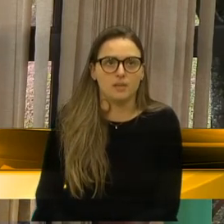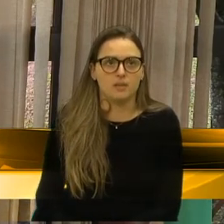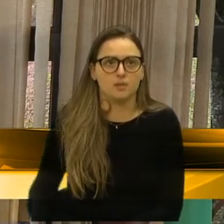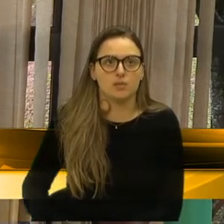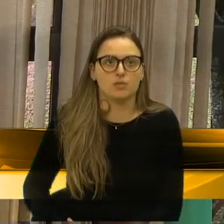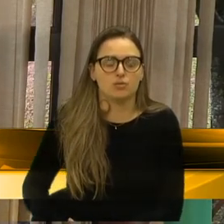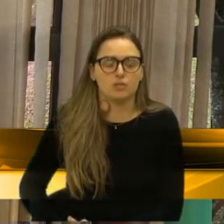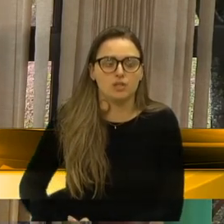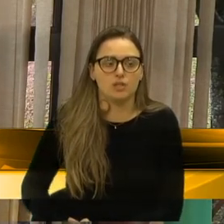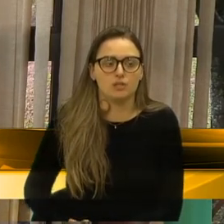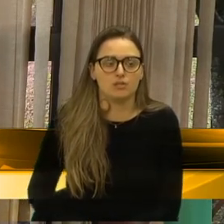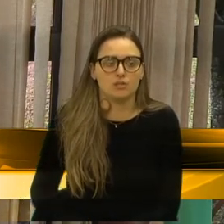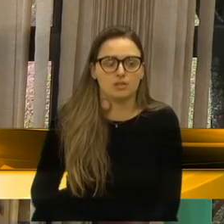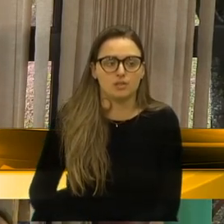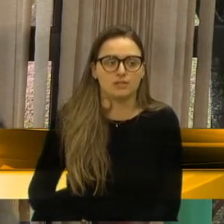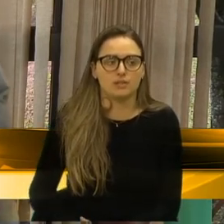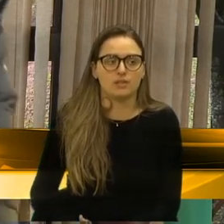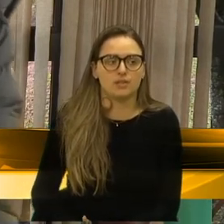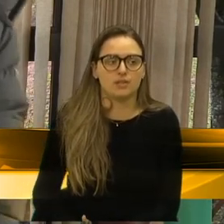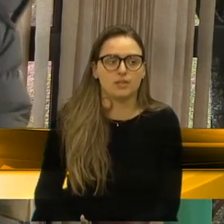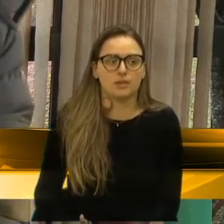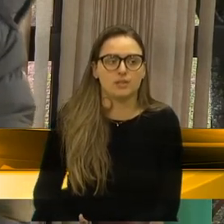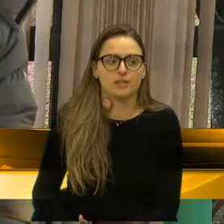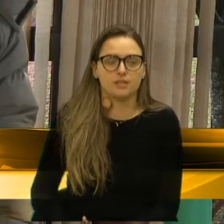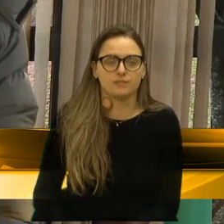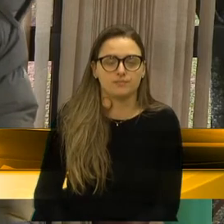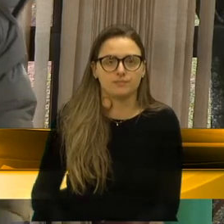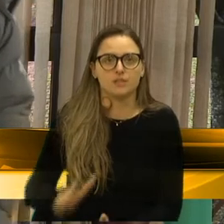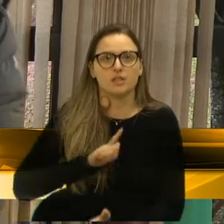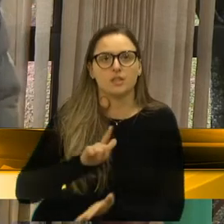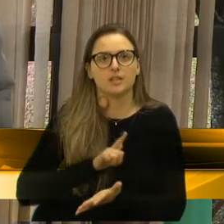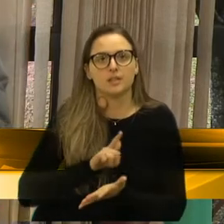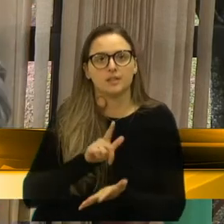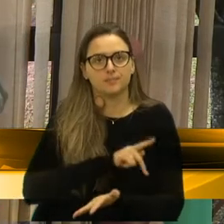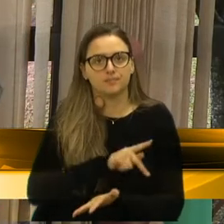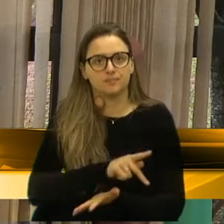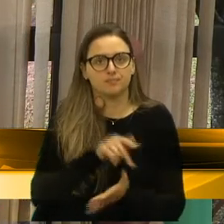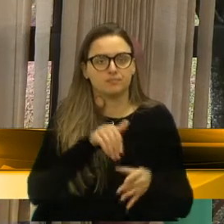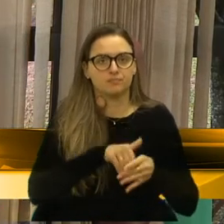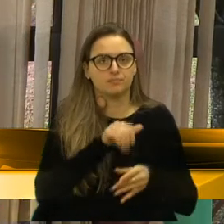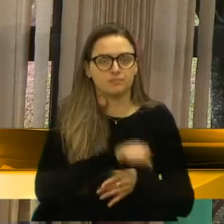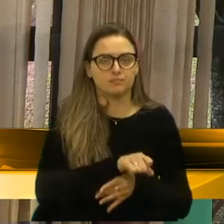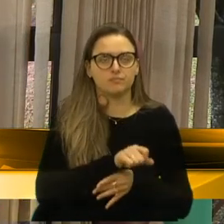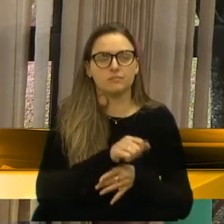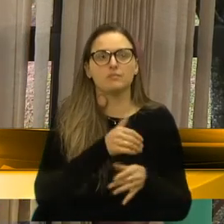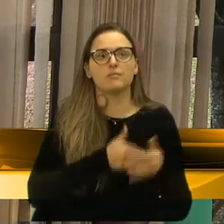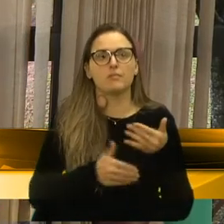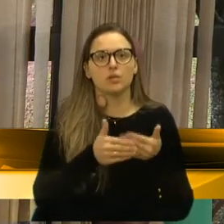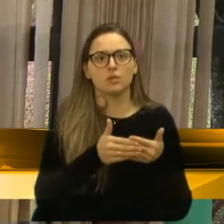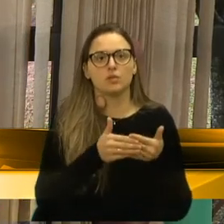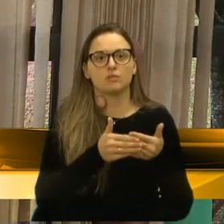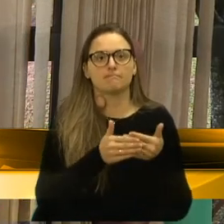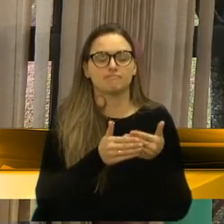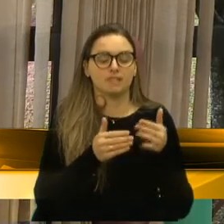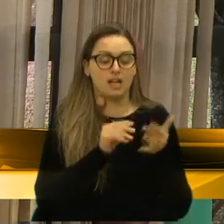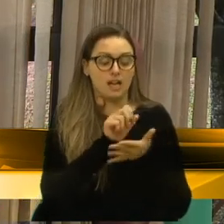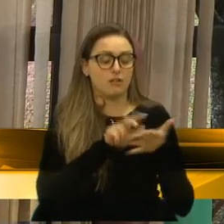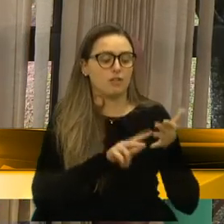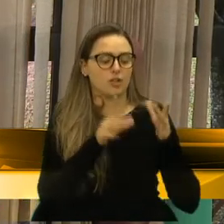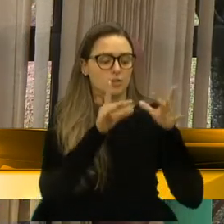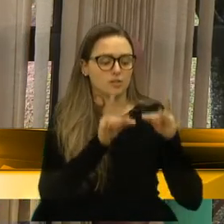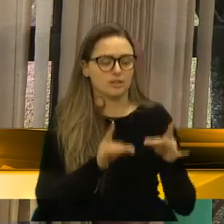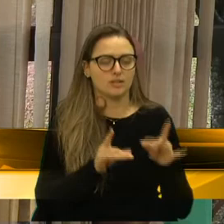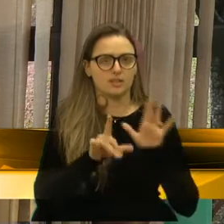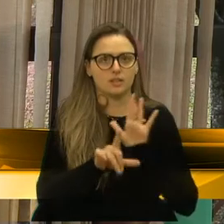apresentando agora à frente da pasta tem essa capacidade tem essa competência e analisou o os detalhes da além